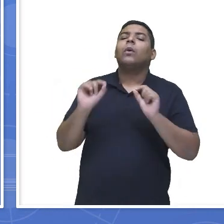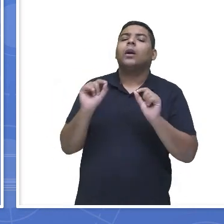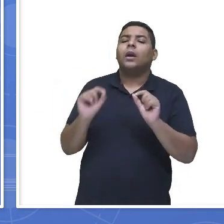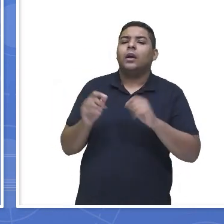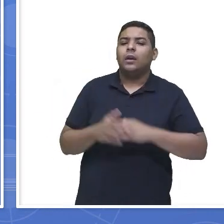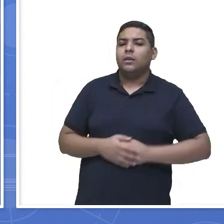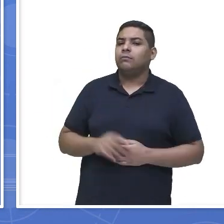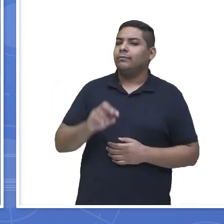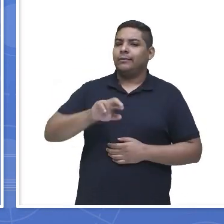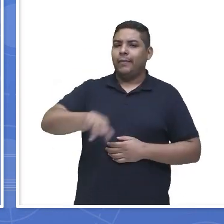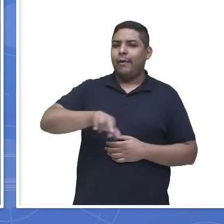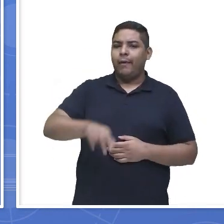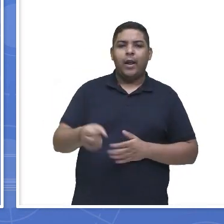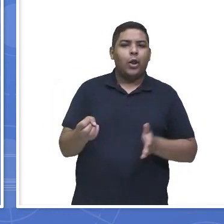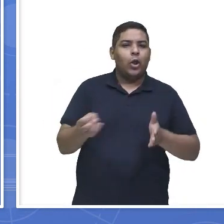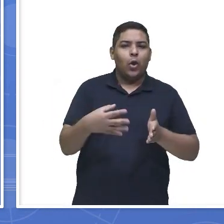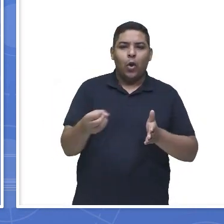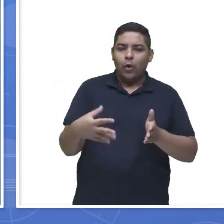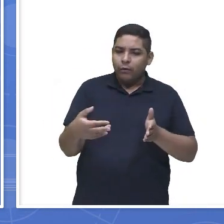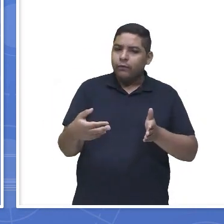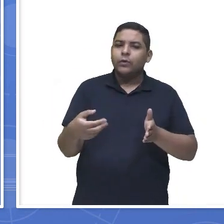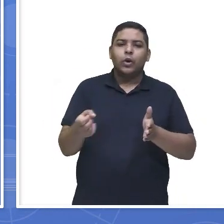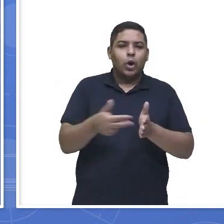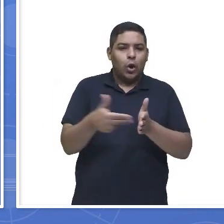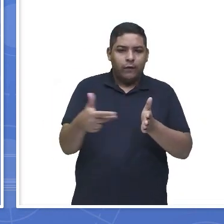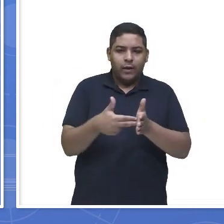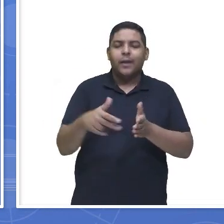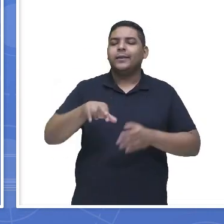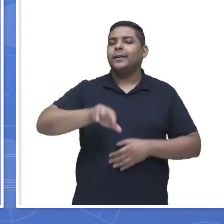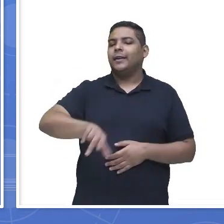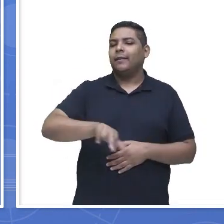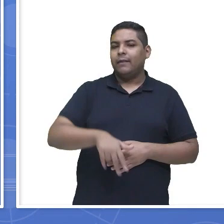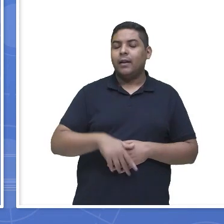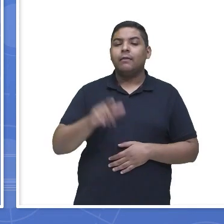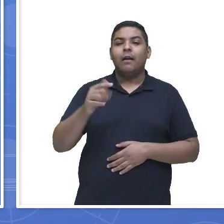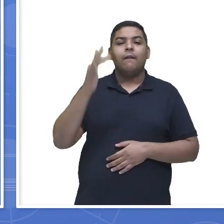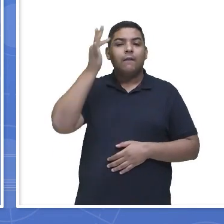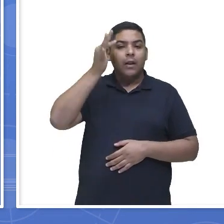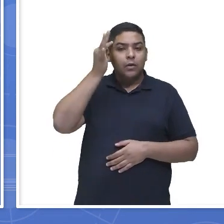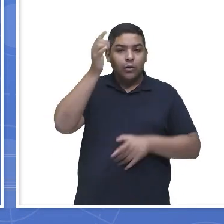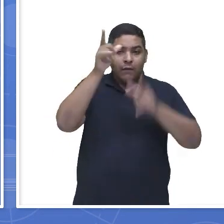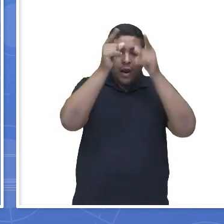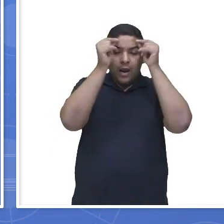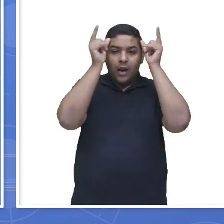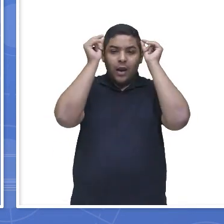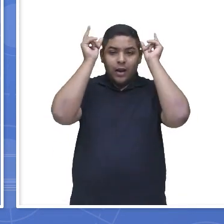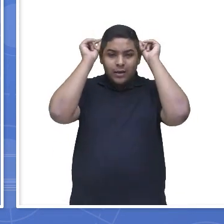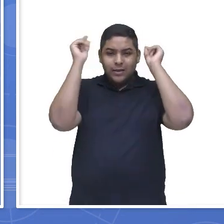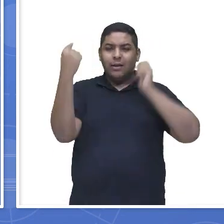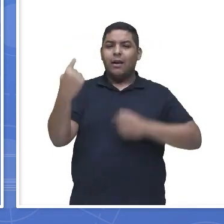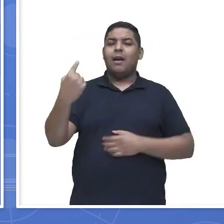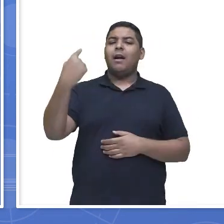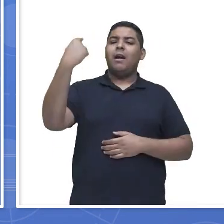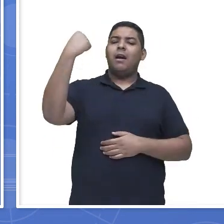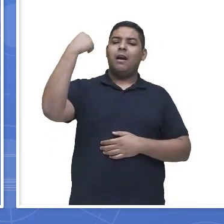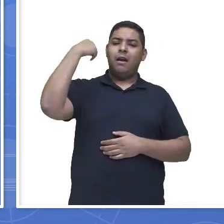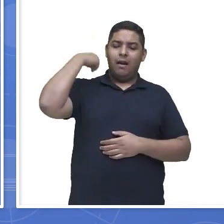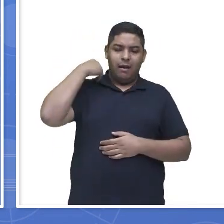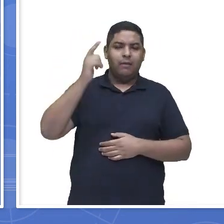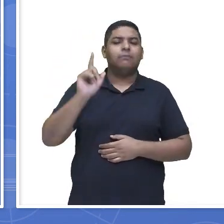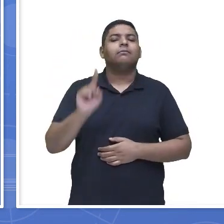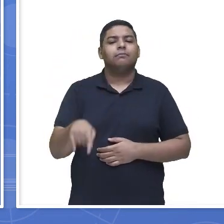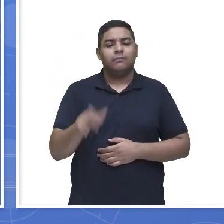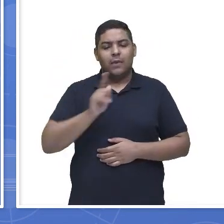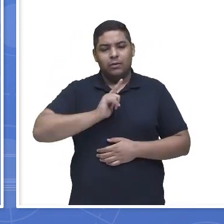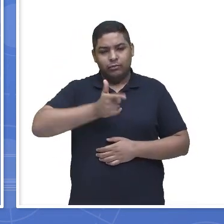tá? O ceticismo vem lá das filosofias antigas, lá na Grécia antiga ainda. Portanto, o